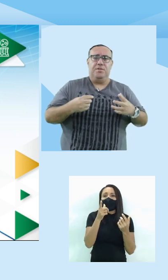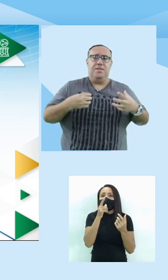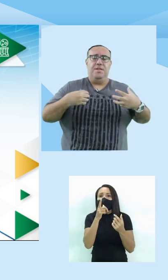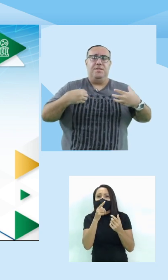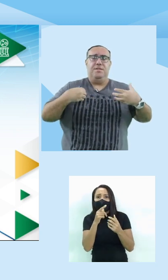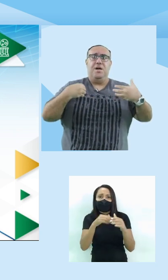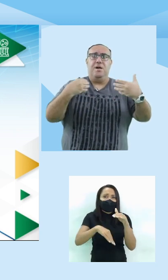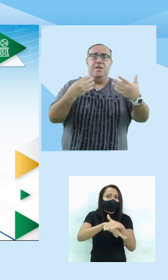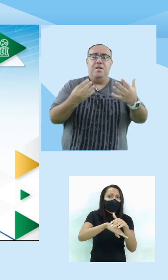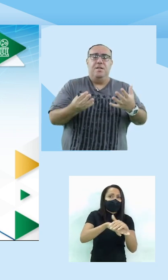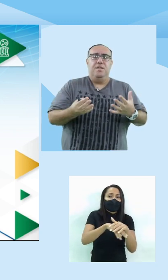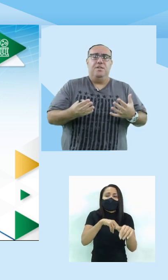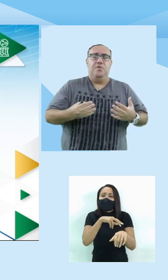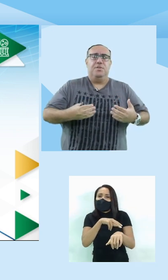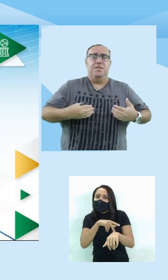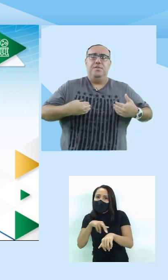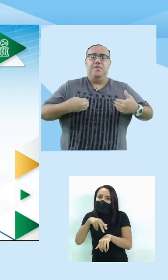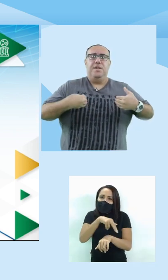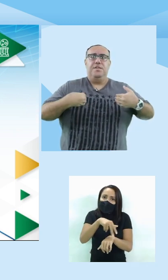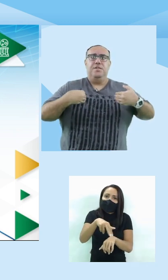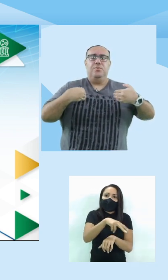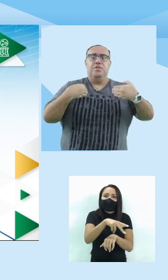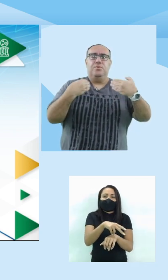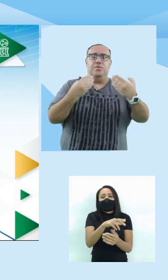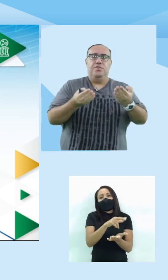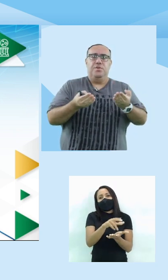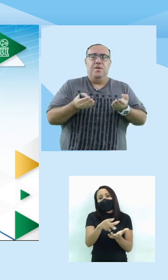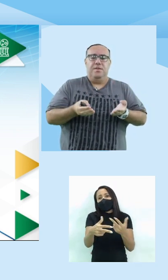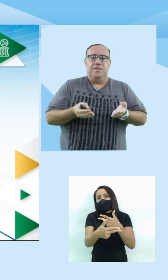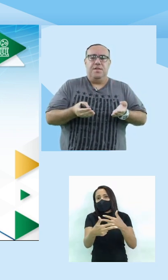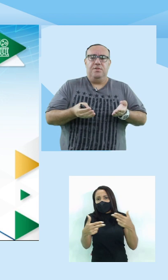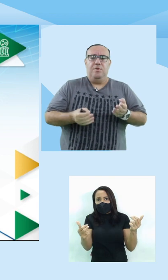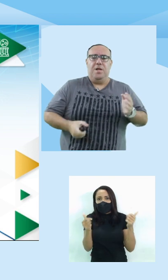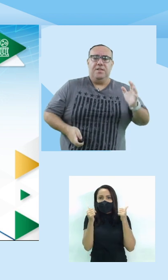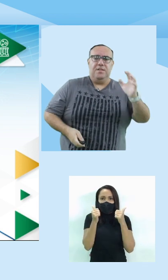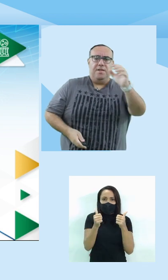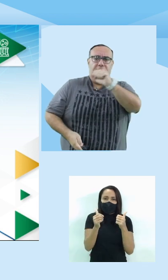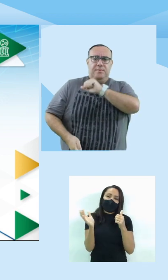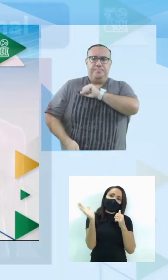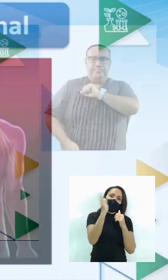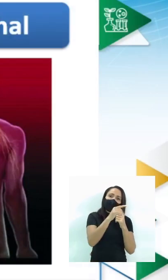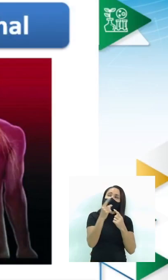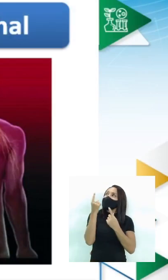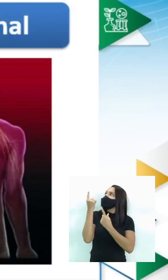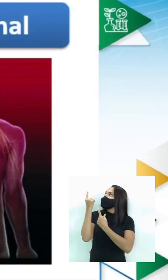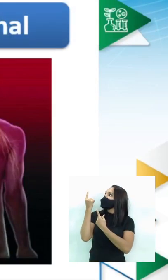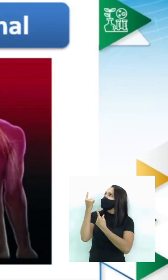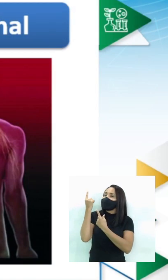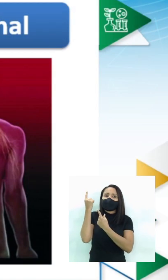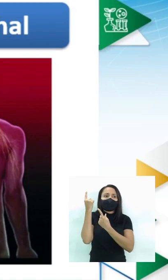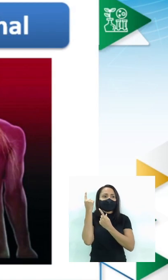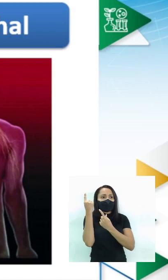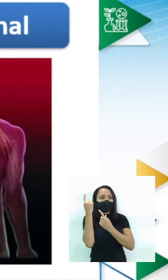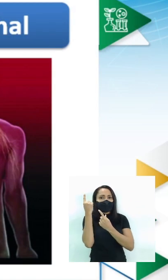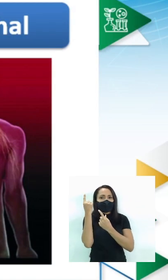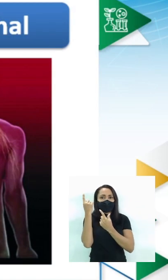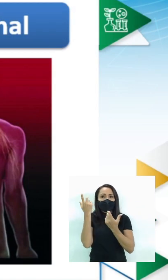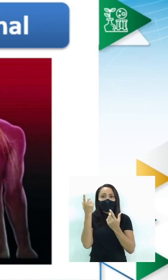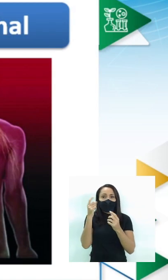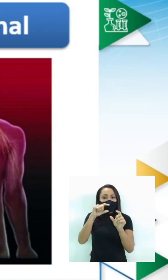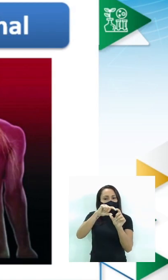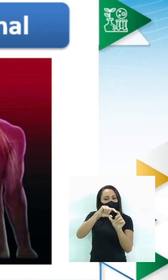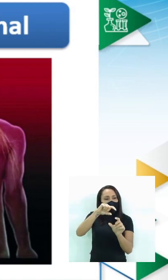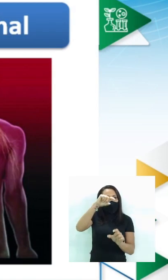dando a vontade de andar, dando vontade de várias situações, tá certo? Vamos lá, na tela. A medula espinhal